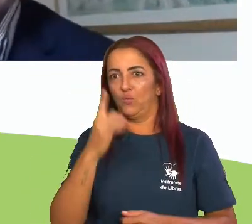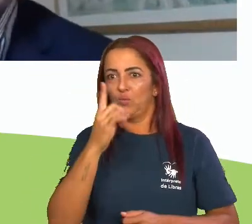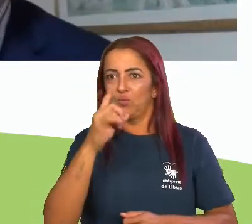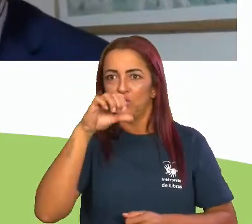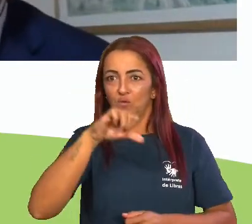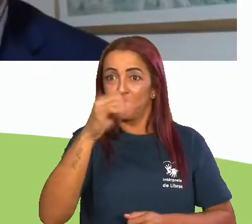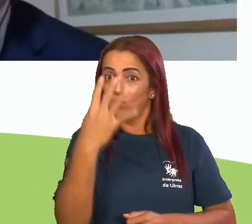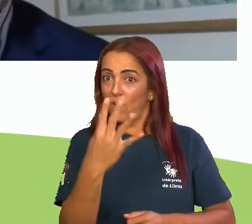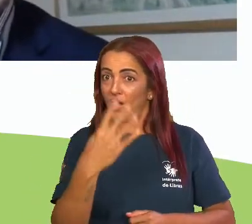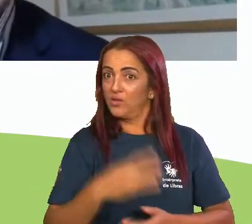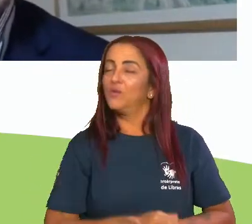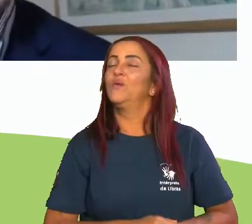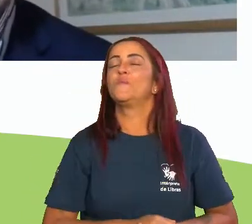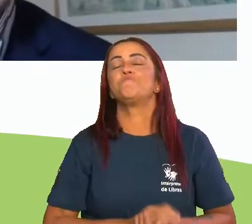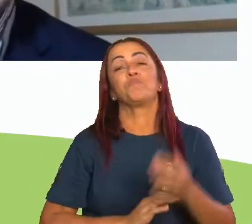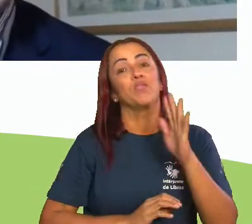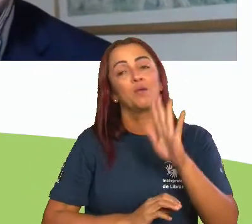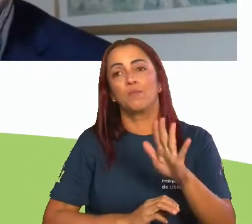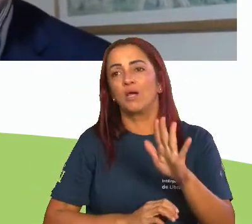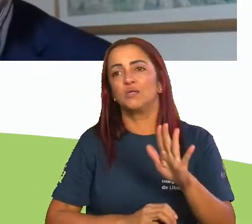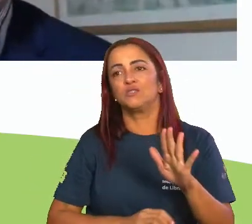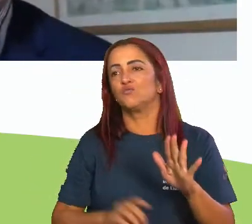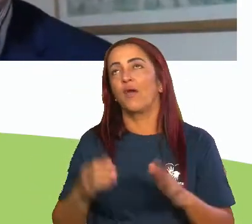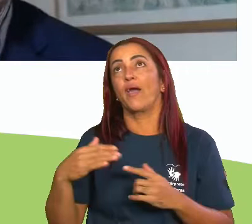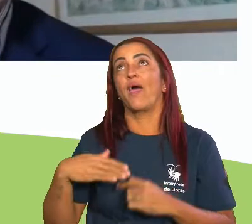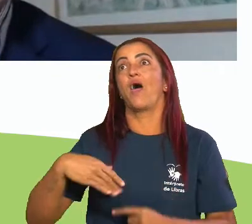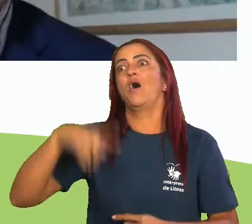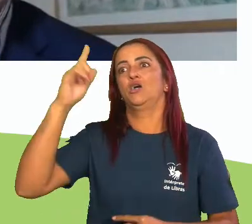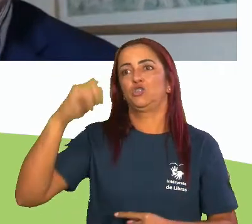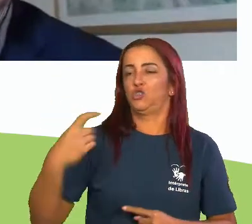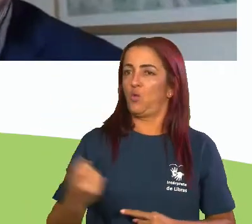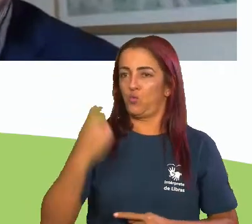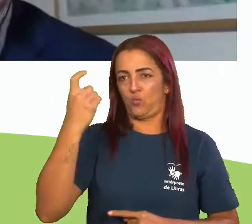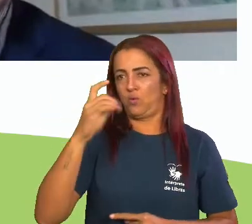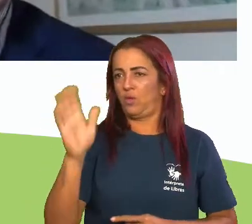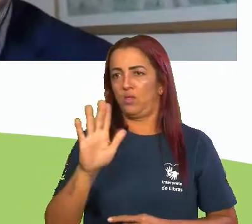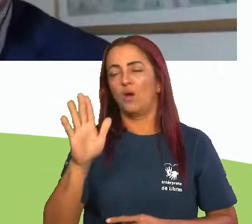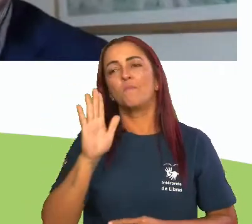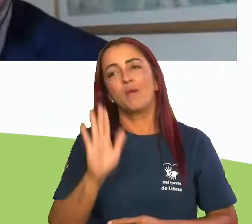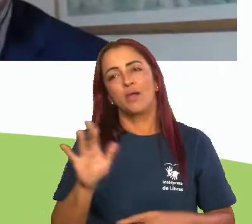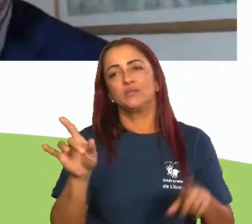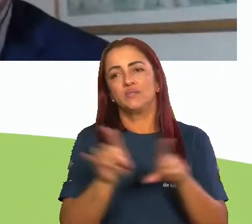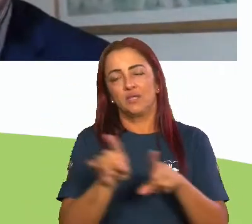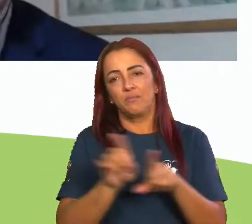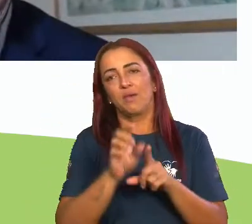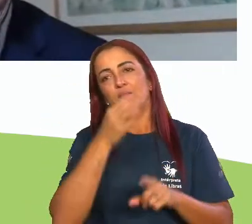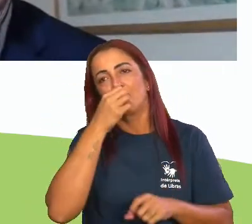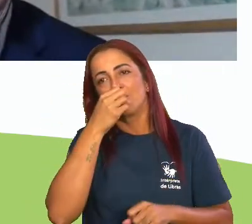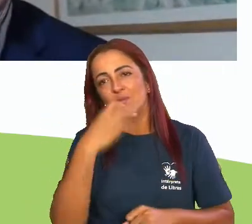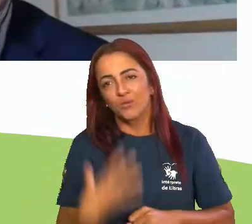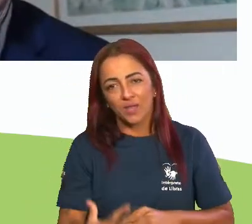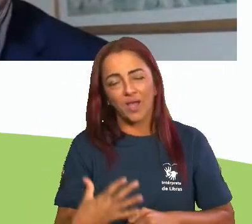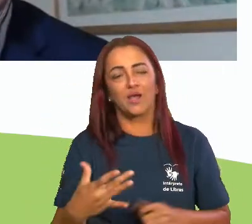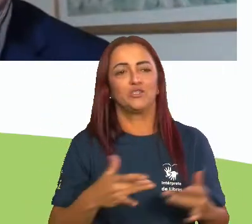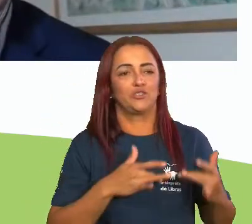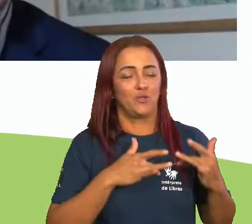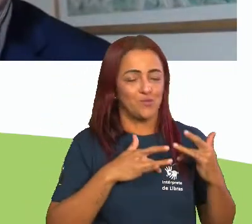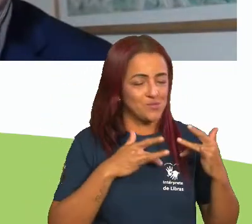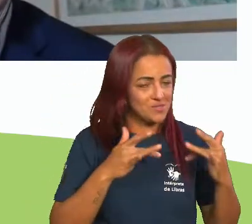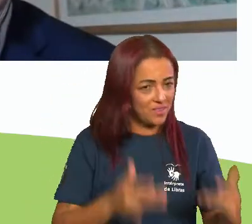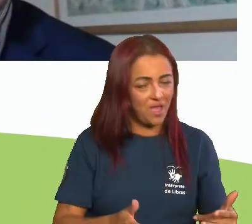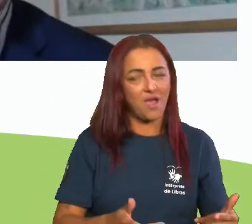eu acho. Mas ele não é só grande no tamanho, ele é grande na bondade, na